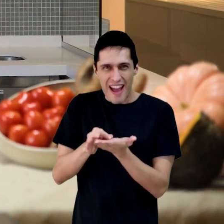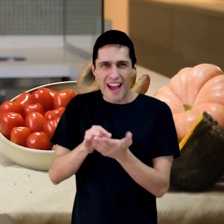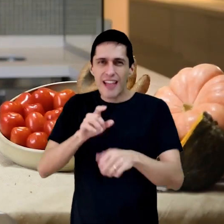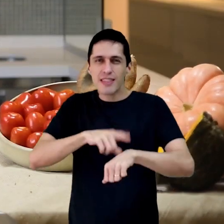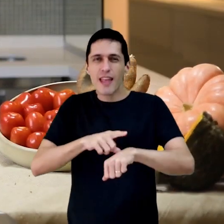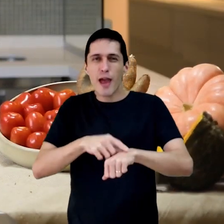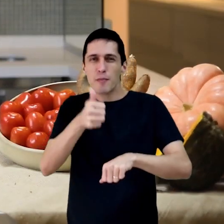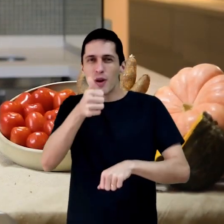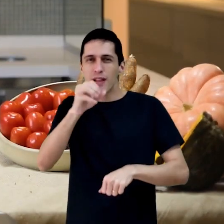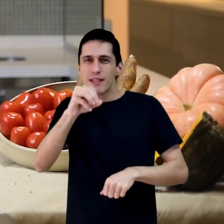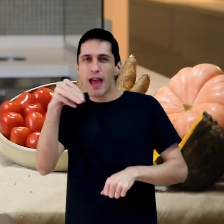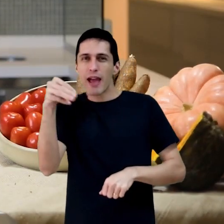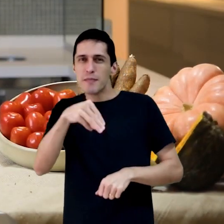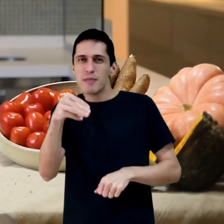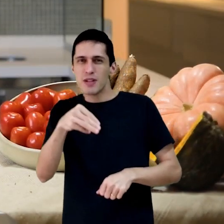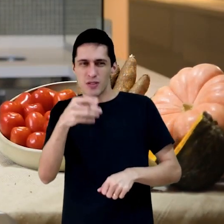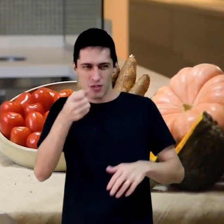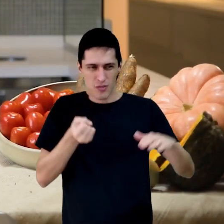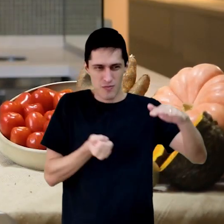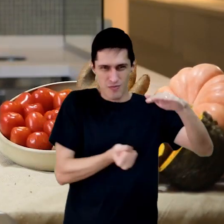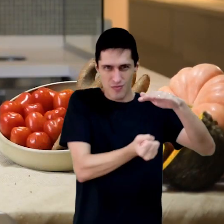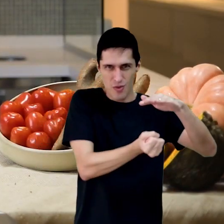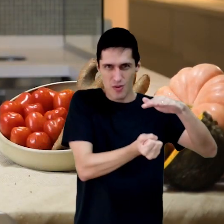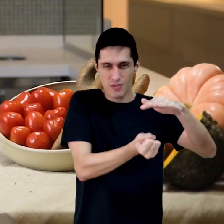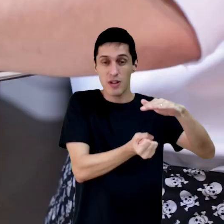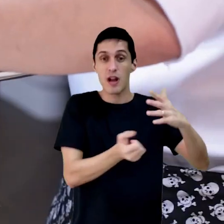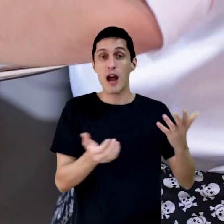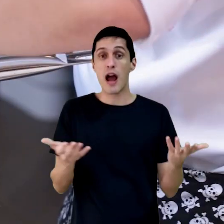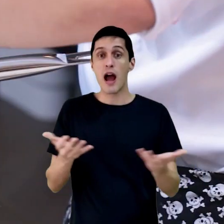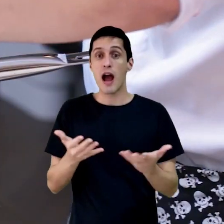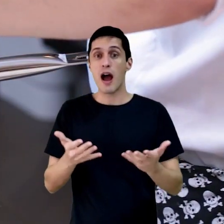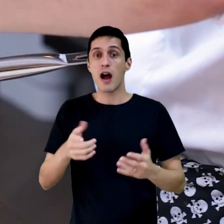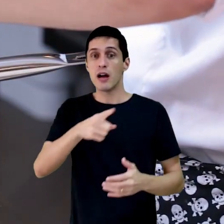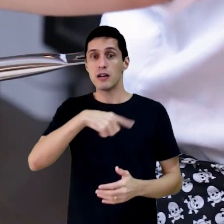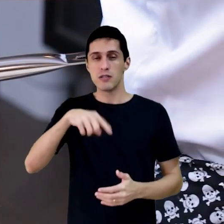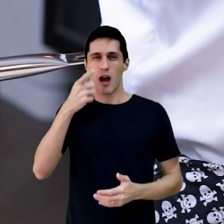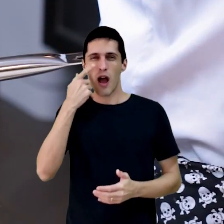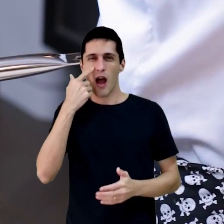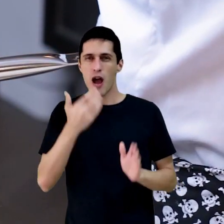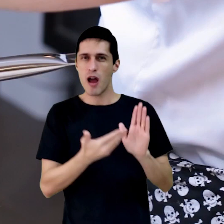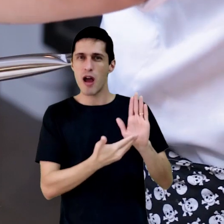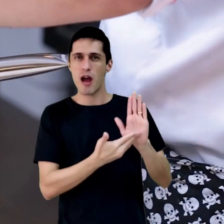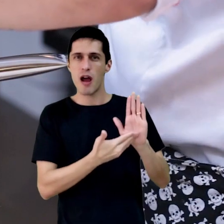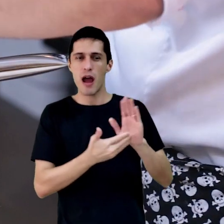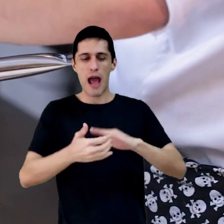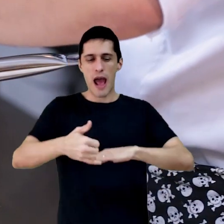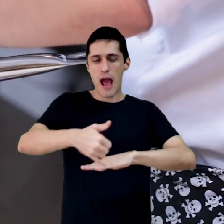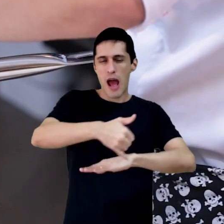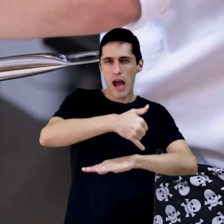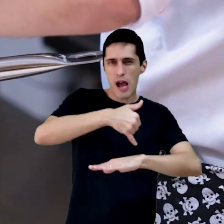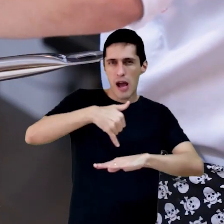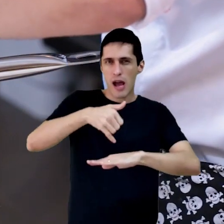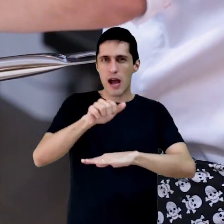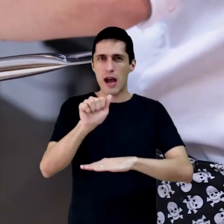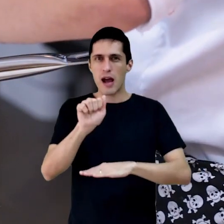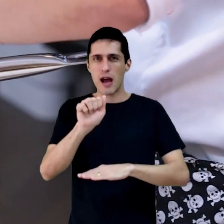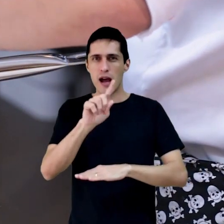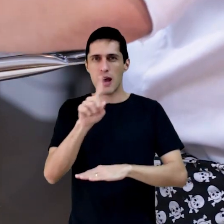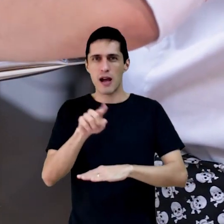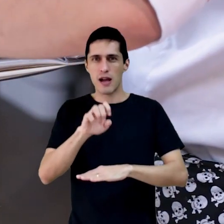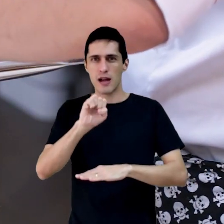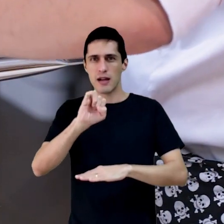minutos no forno? A gente vai dar uma salteada agora nessas sementes com um pouco de azeite.